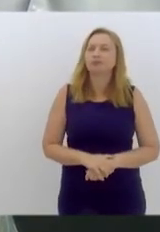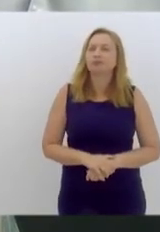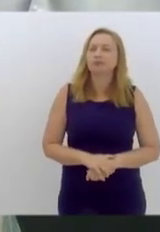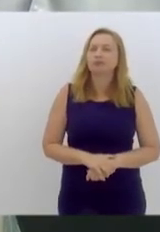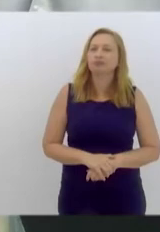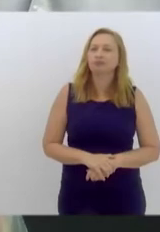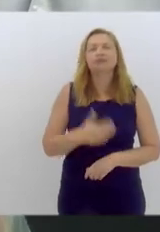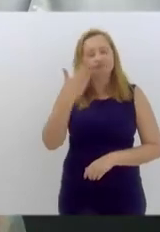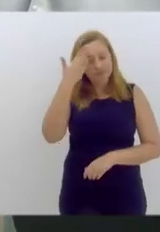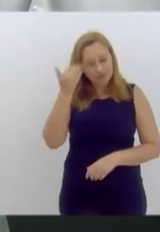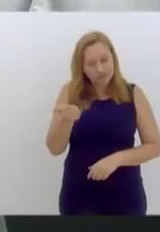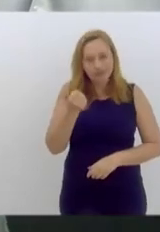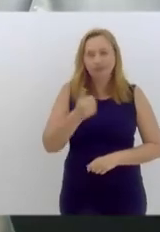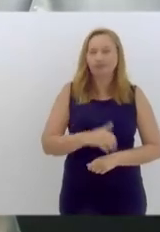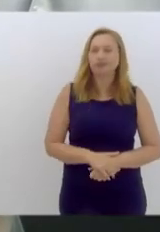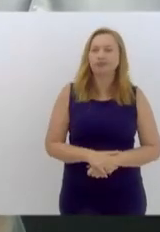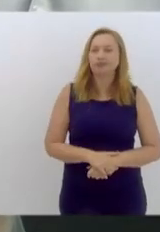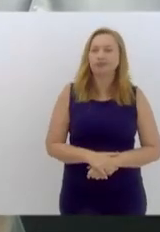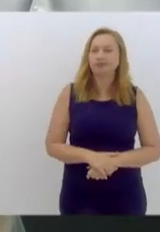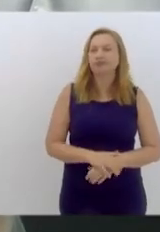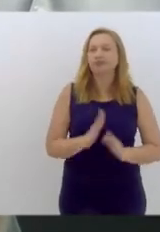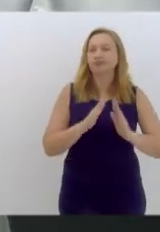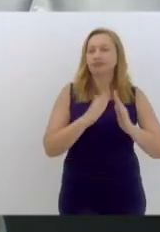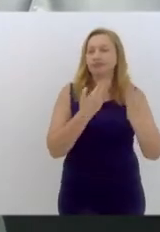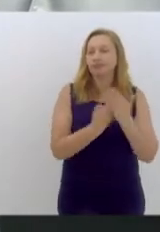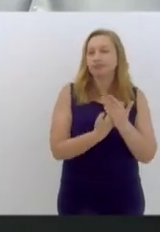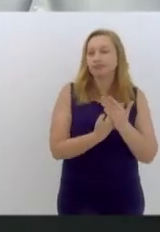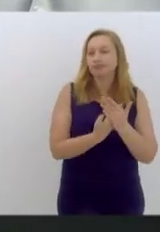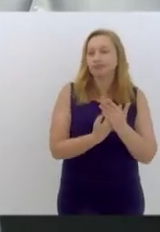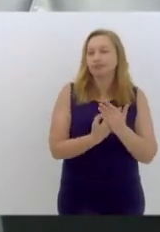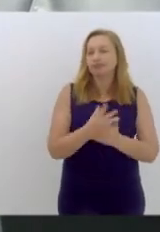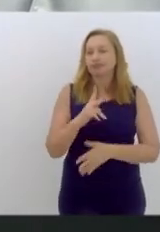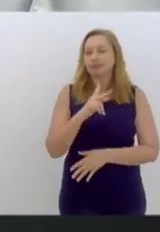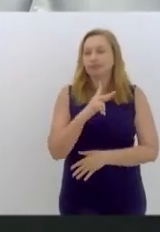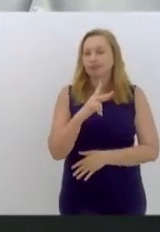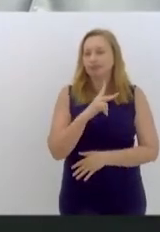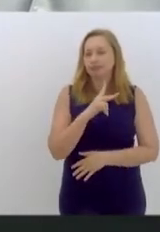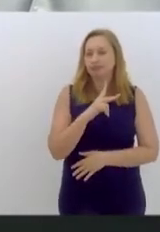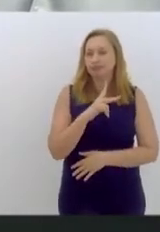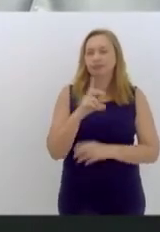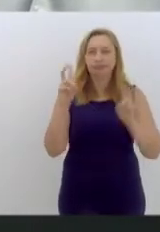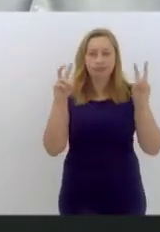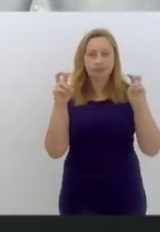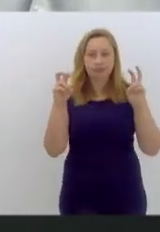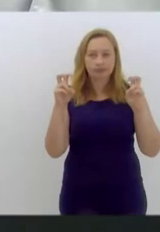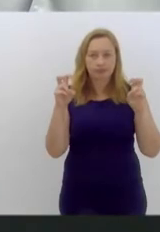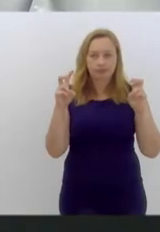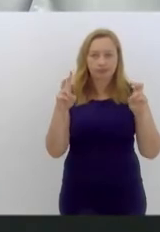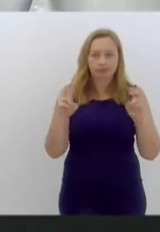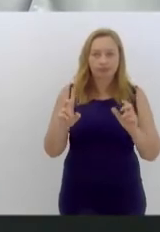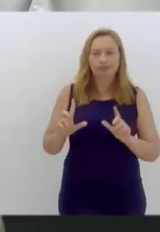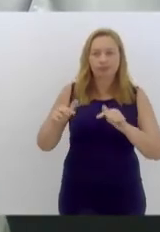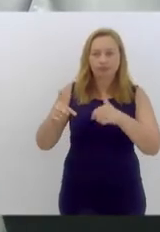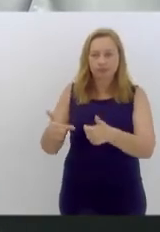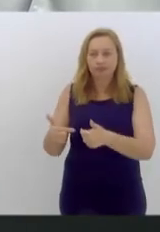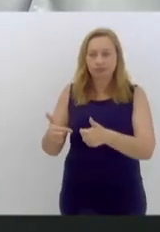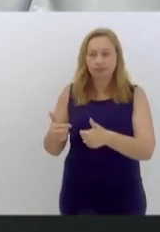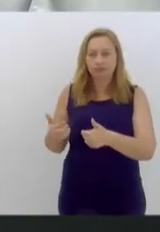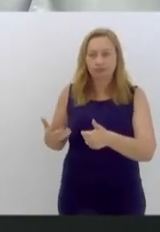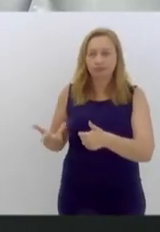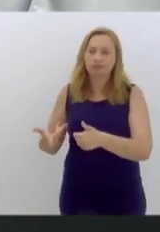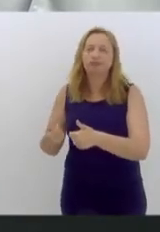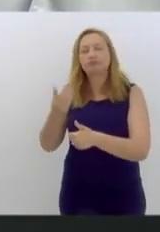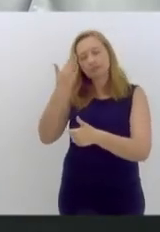Sobretudo porque a gente sabe que nas escolas privadas essa questão foi tratada de uma outra maneira e a gente sabe